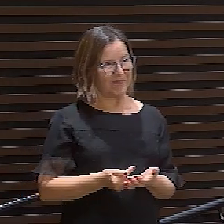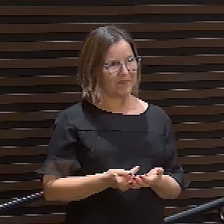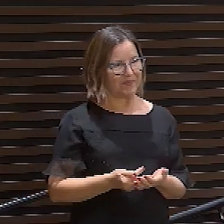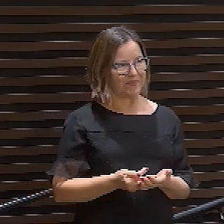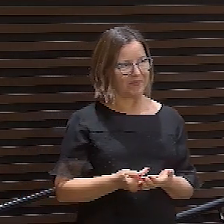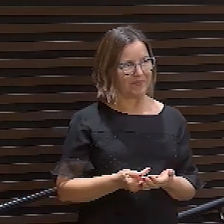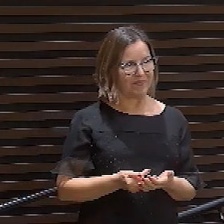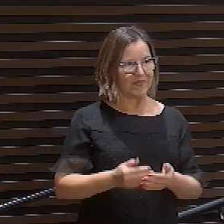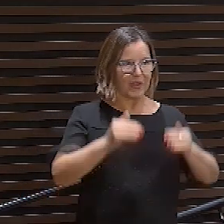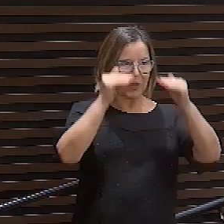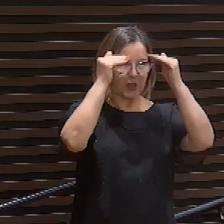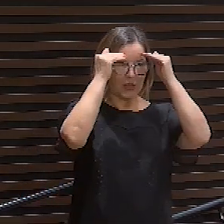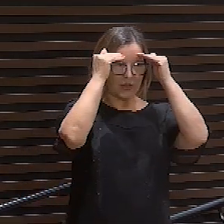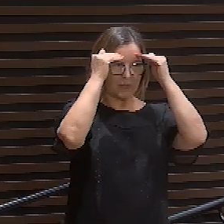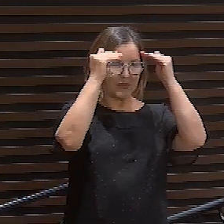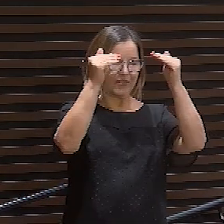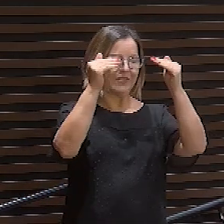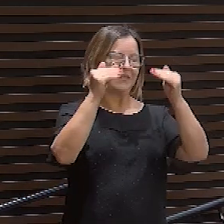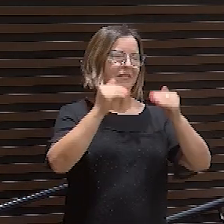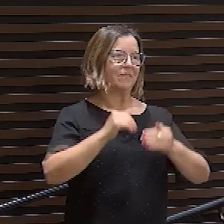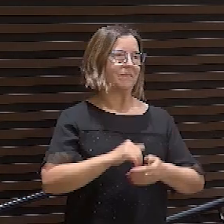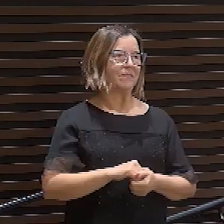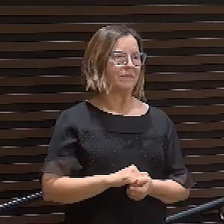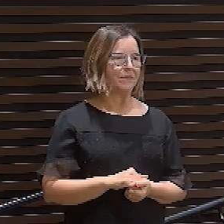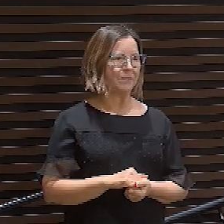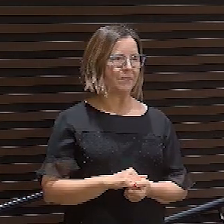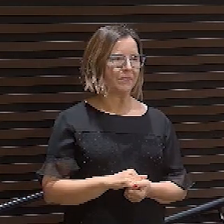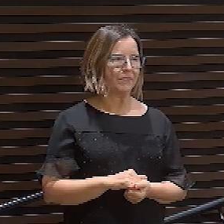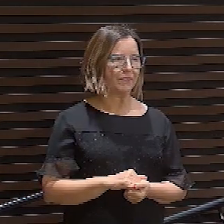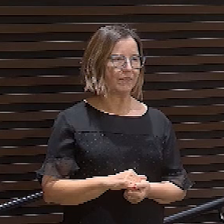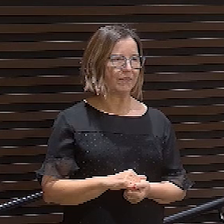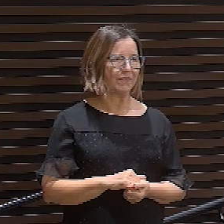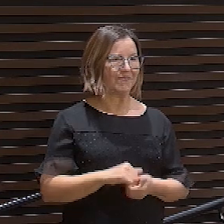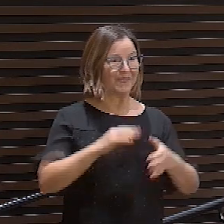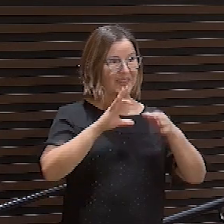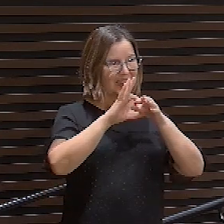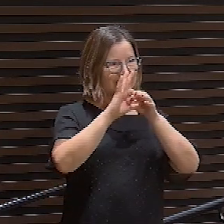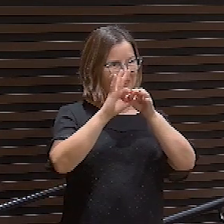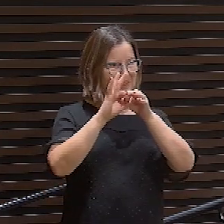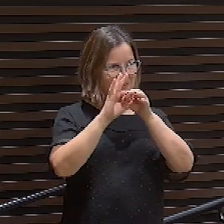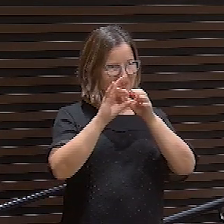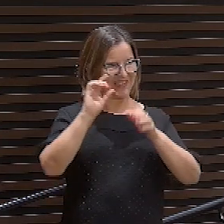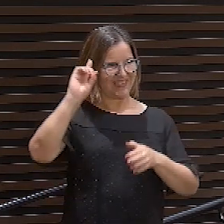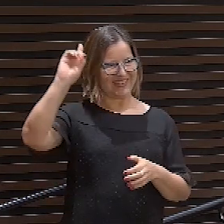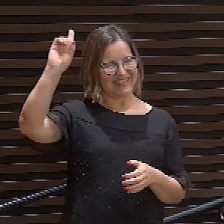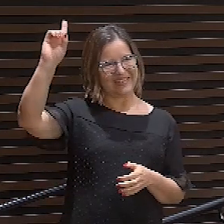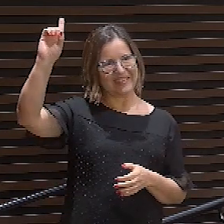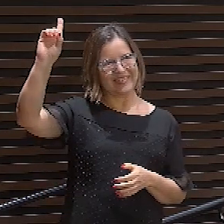de obediência e de comunhão com Deus.